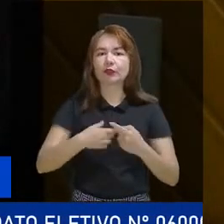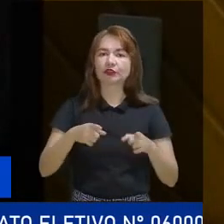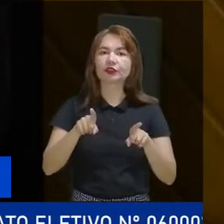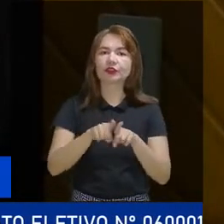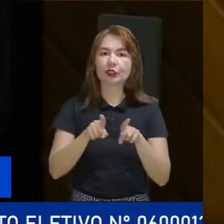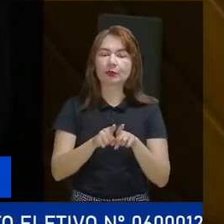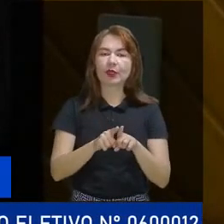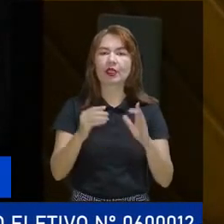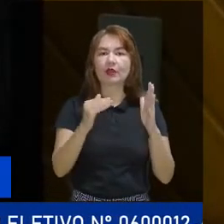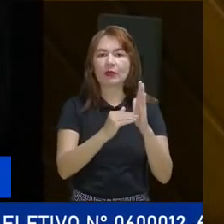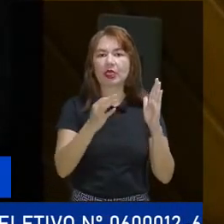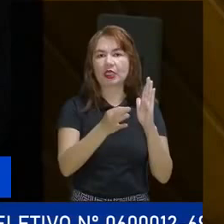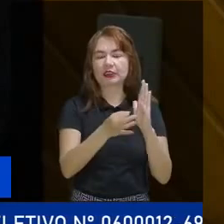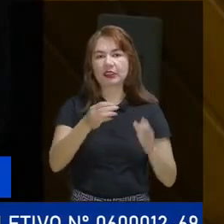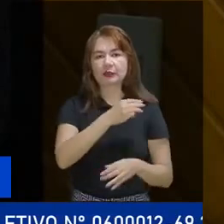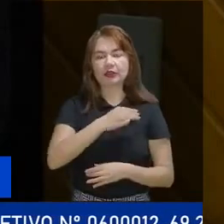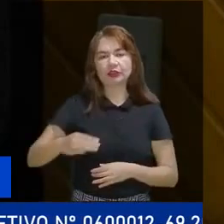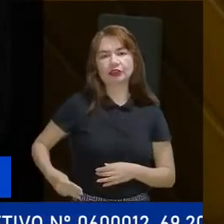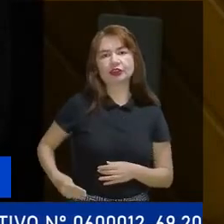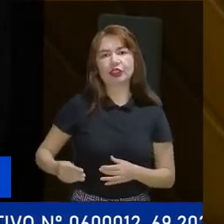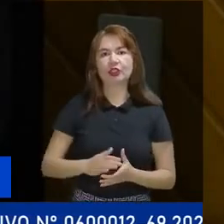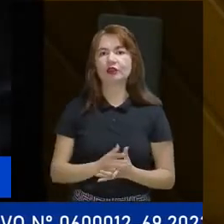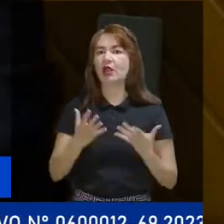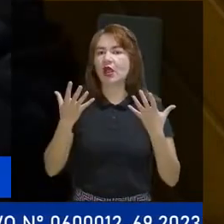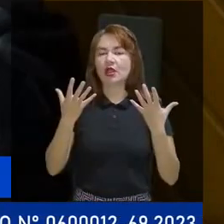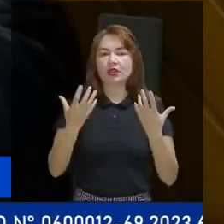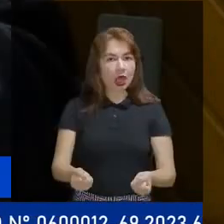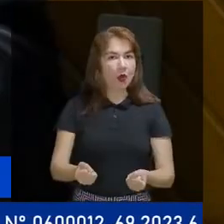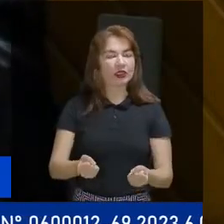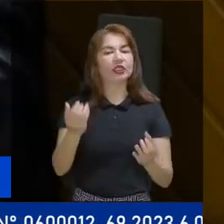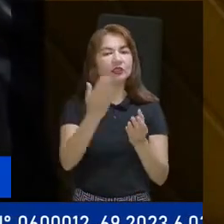consonância com o parecer ministerial, voto pela rejeição do presente